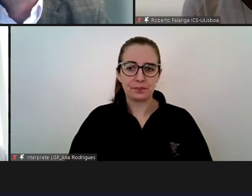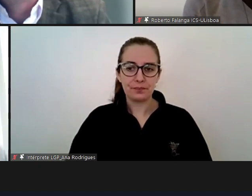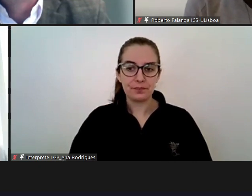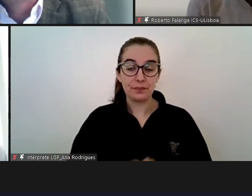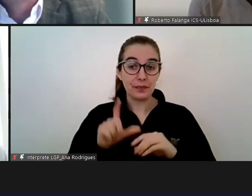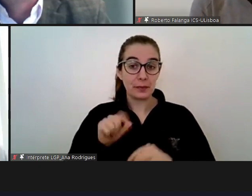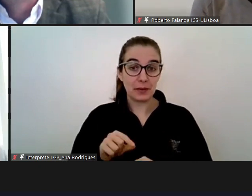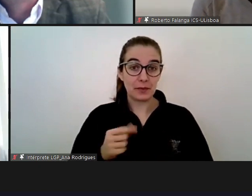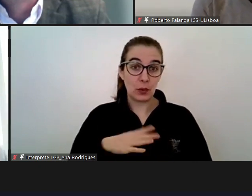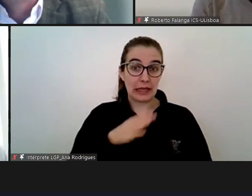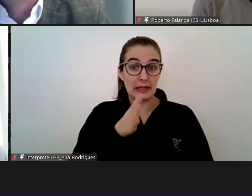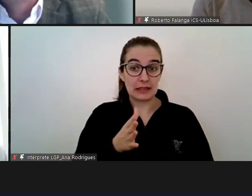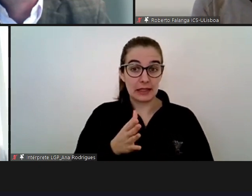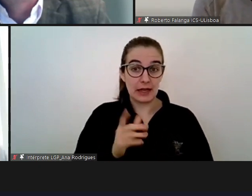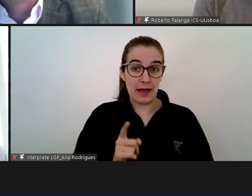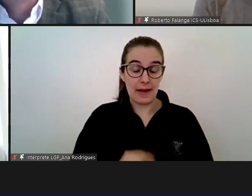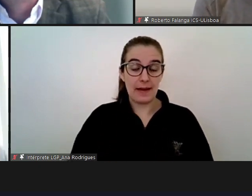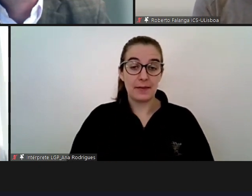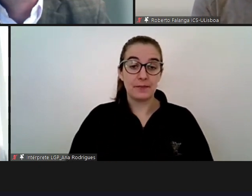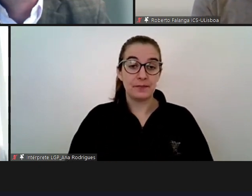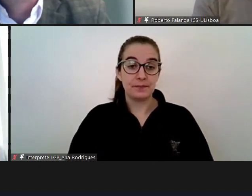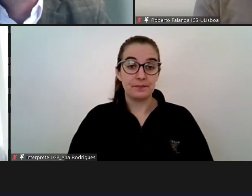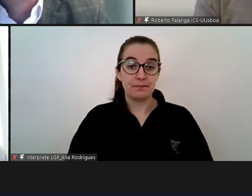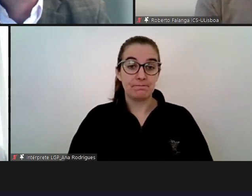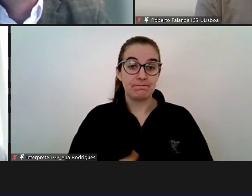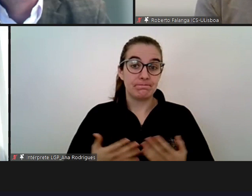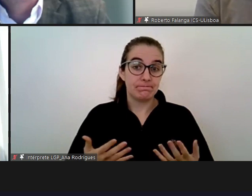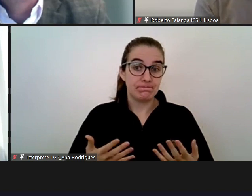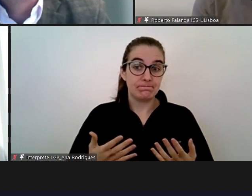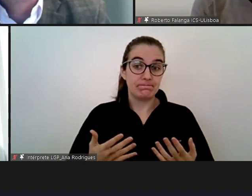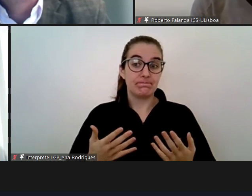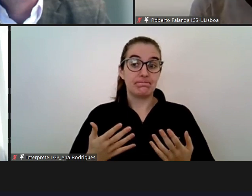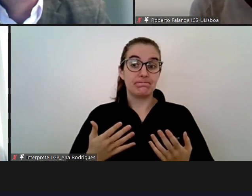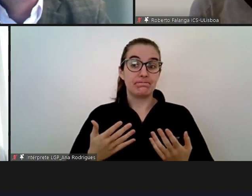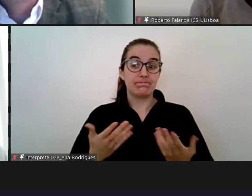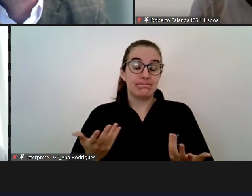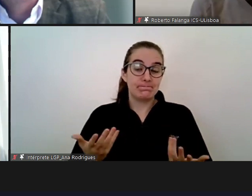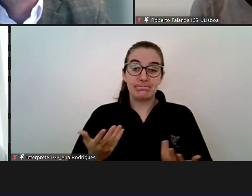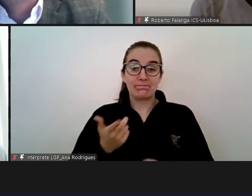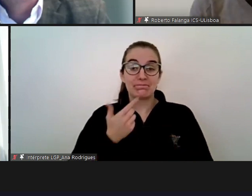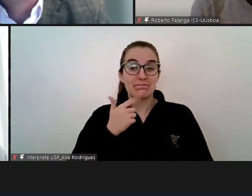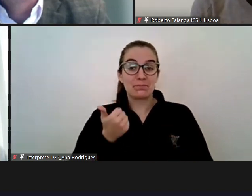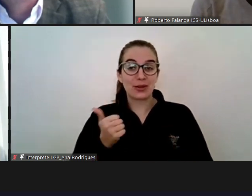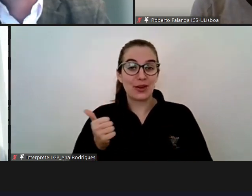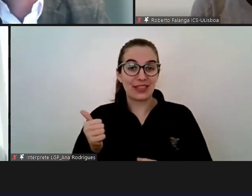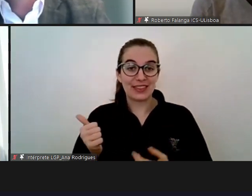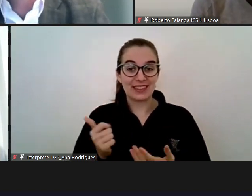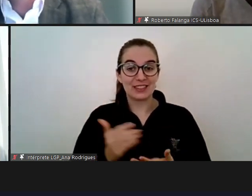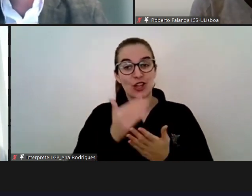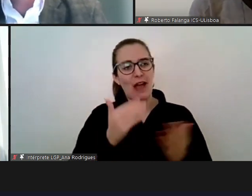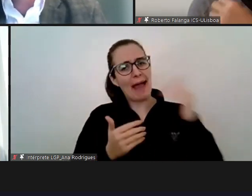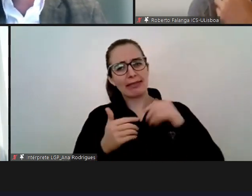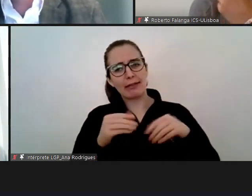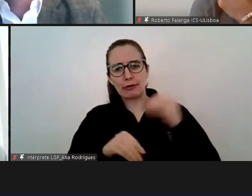E o que eu queria dizer é que, de facto, não é o convite, já não pode ser só a votar, tem que ser